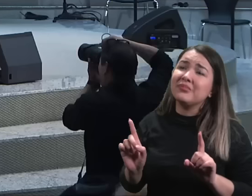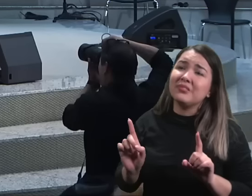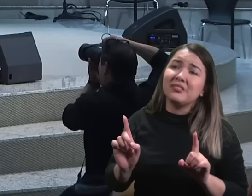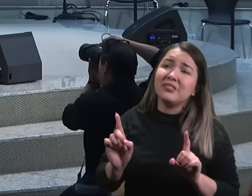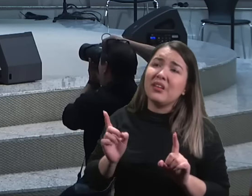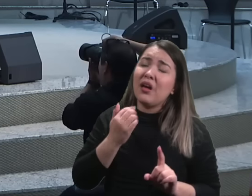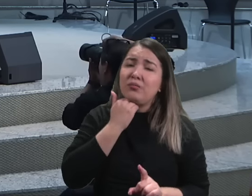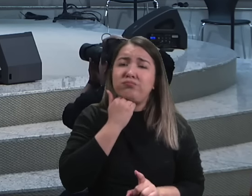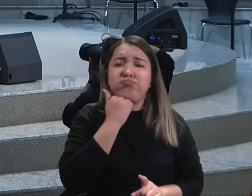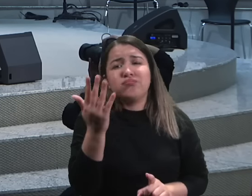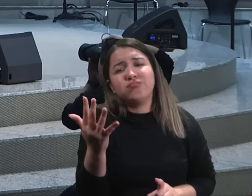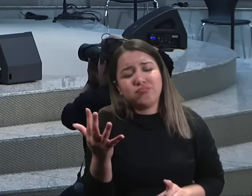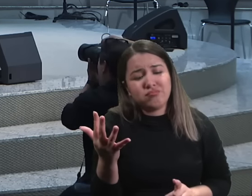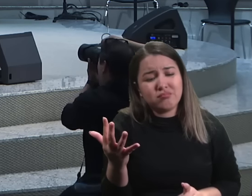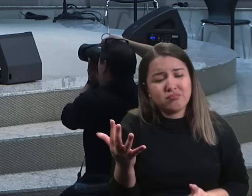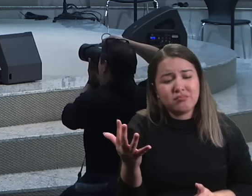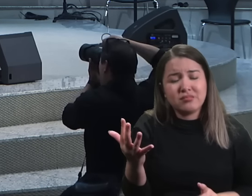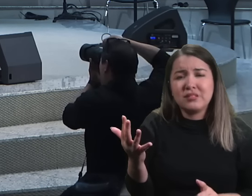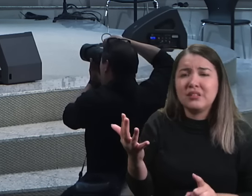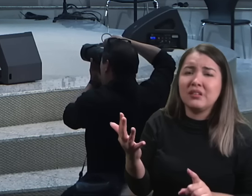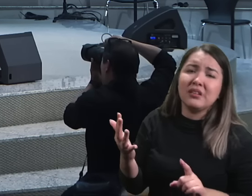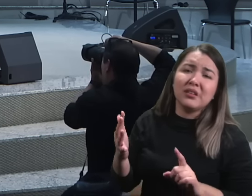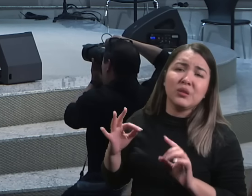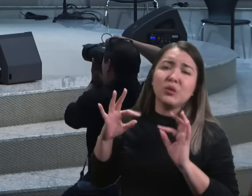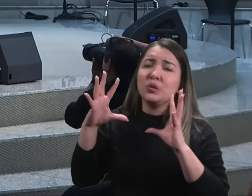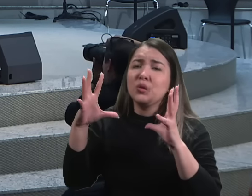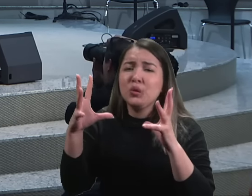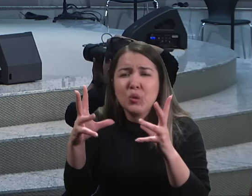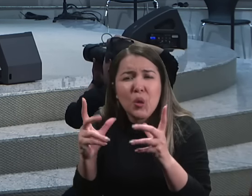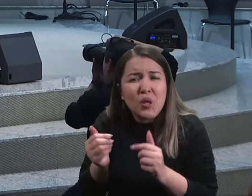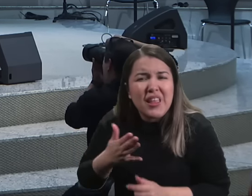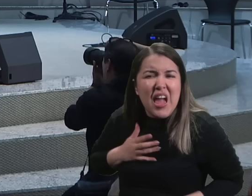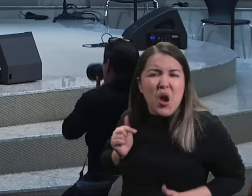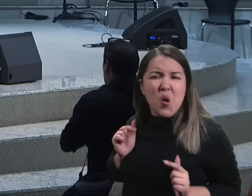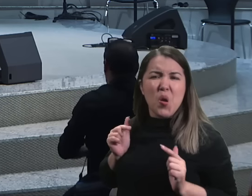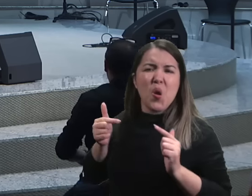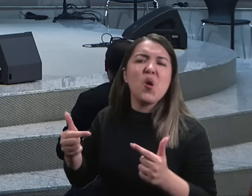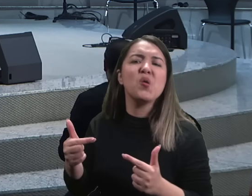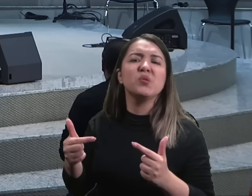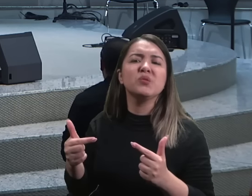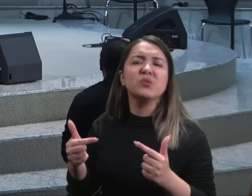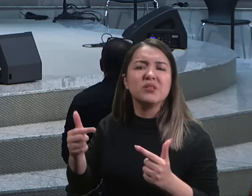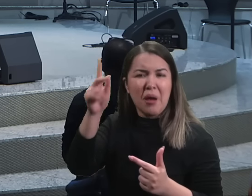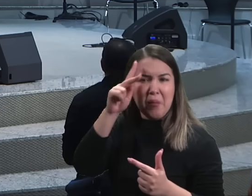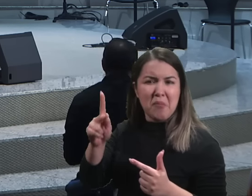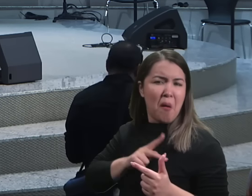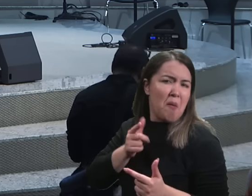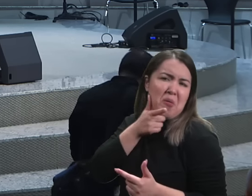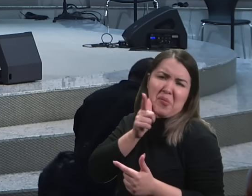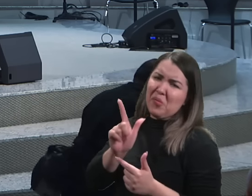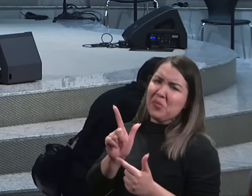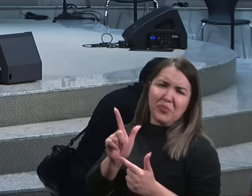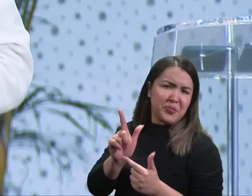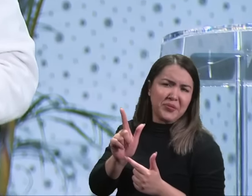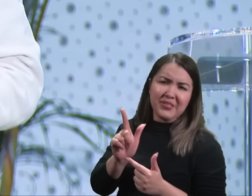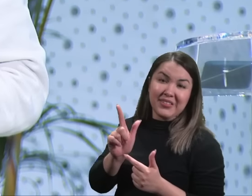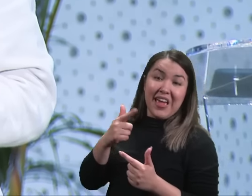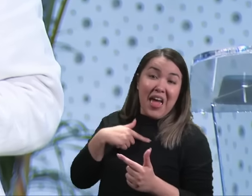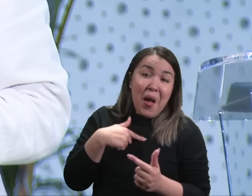seria todo o meu luta perdido estaria